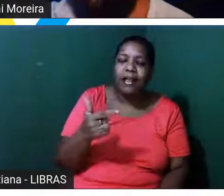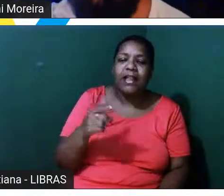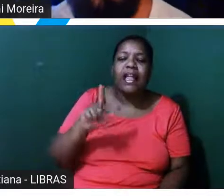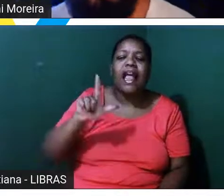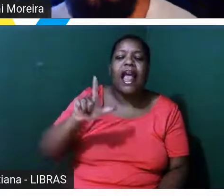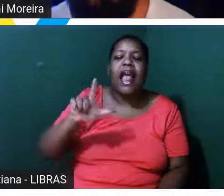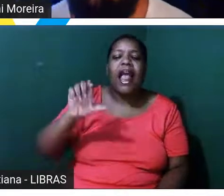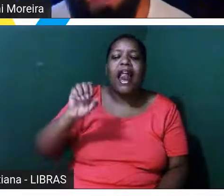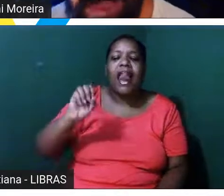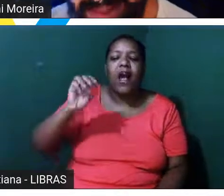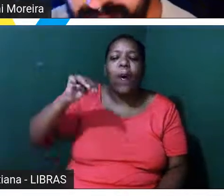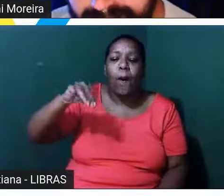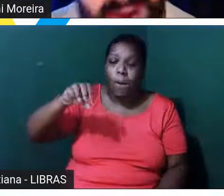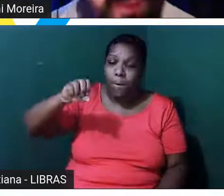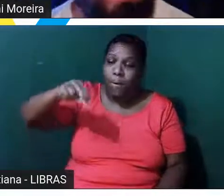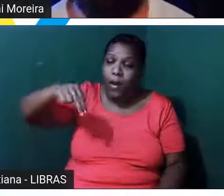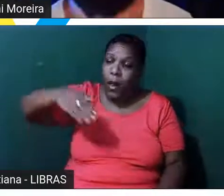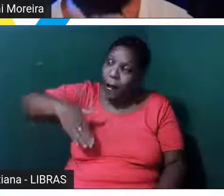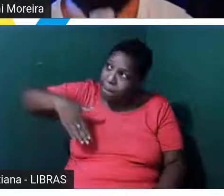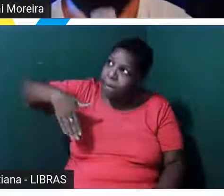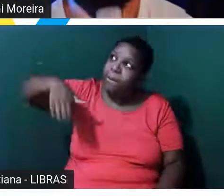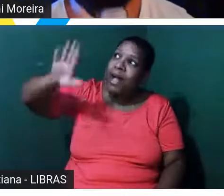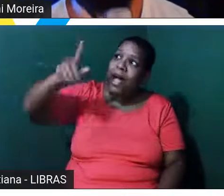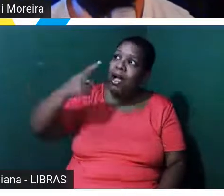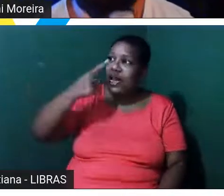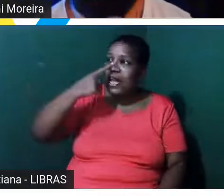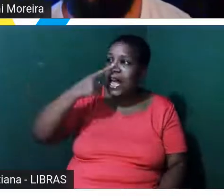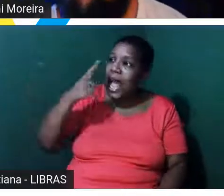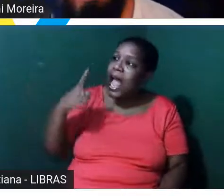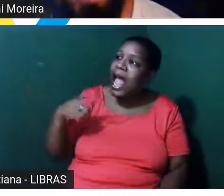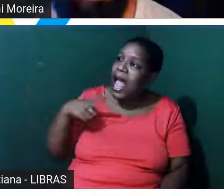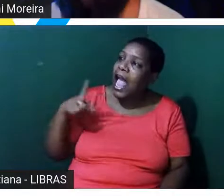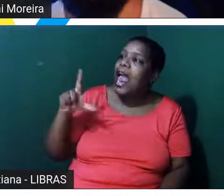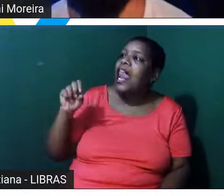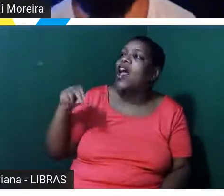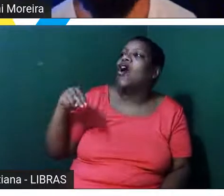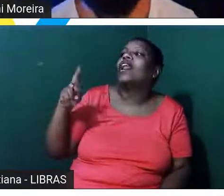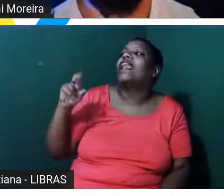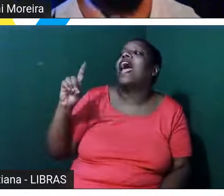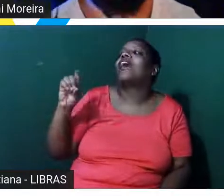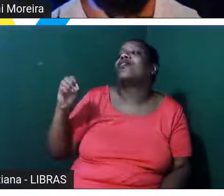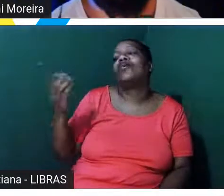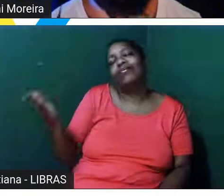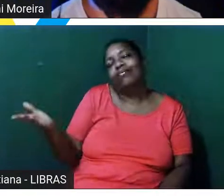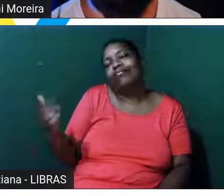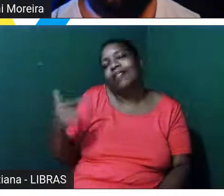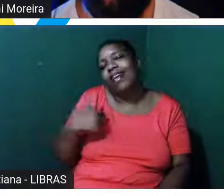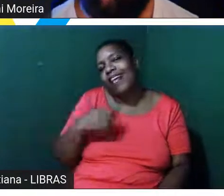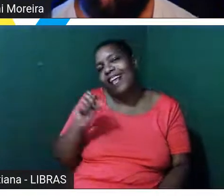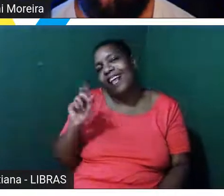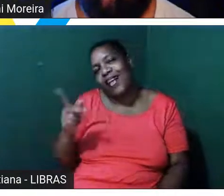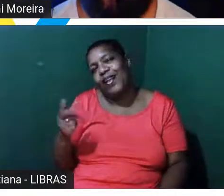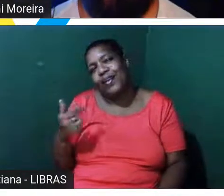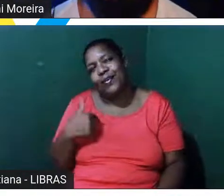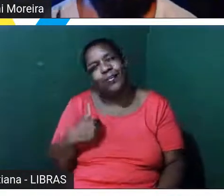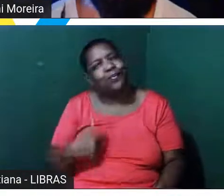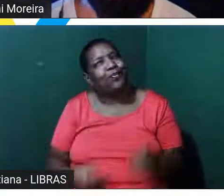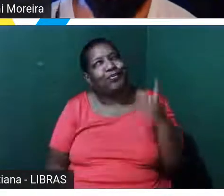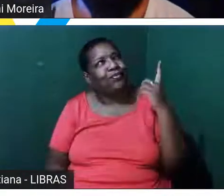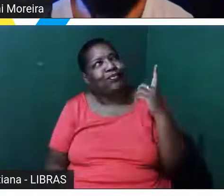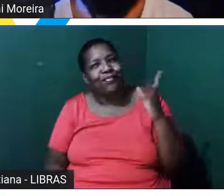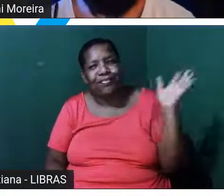é o monge é algo maior quem tem intimidade chame de Leonardo Boff é o Vini hoje e